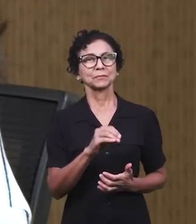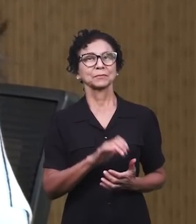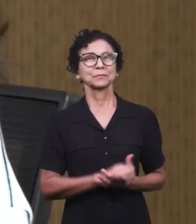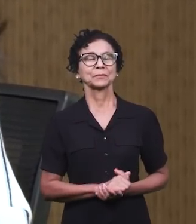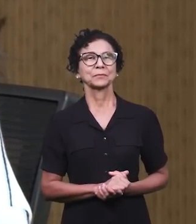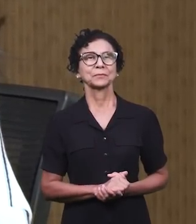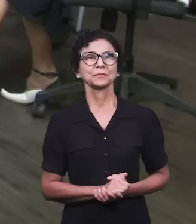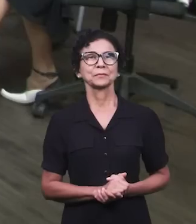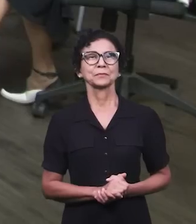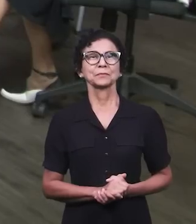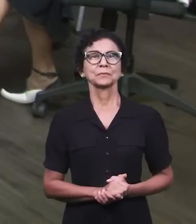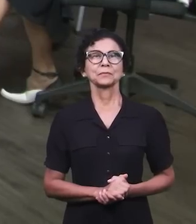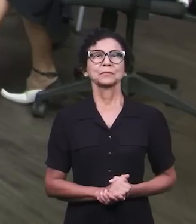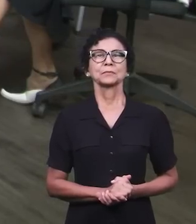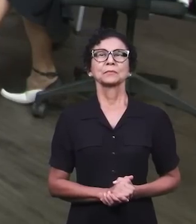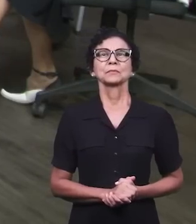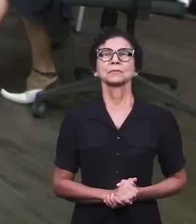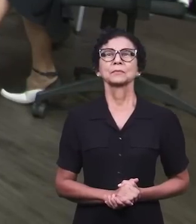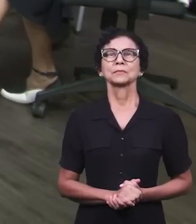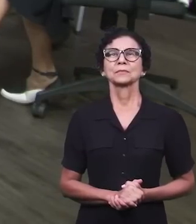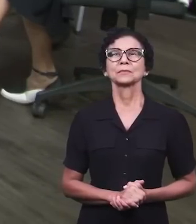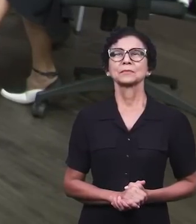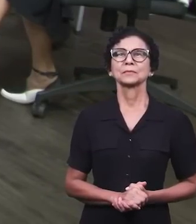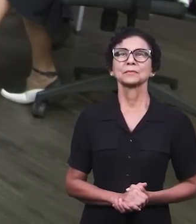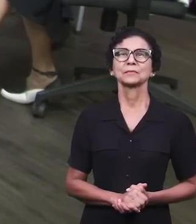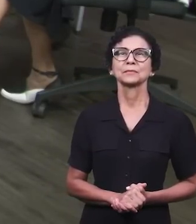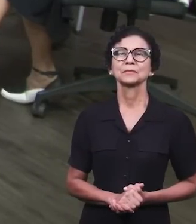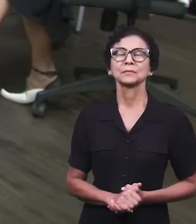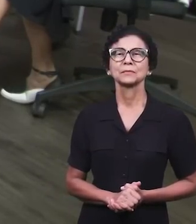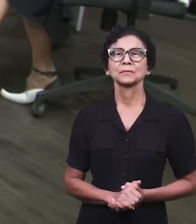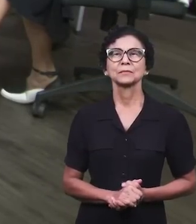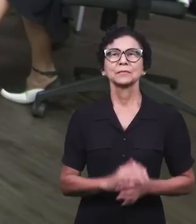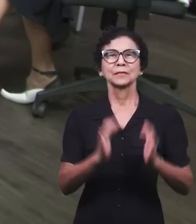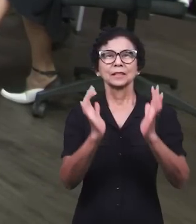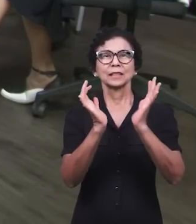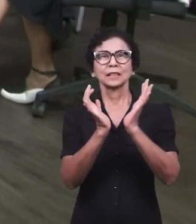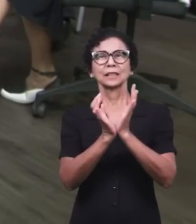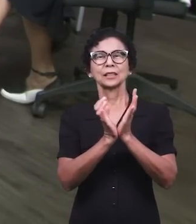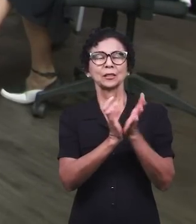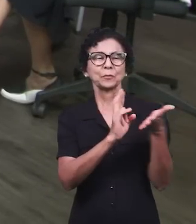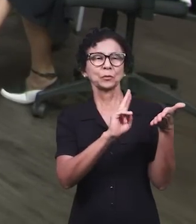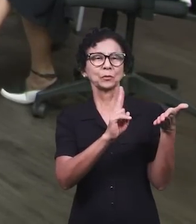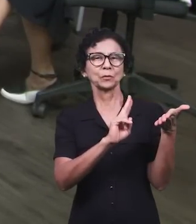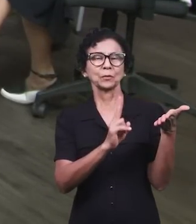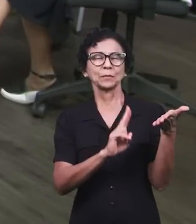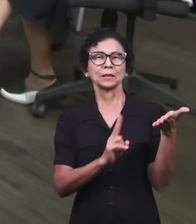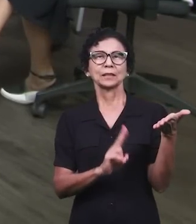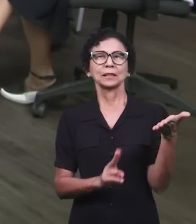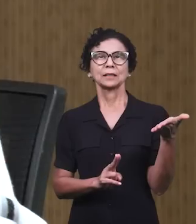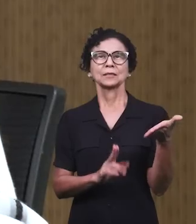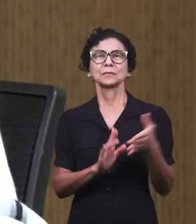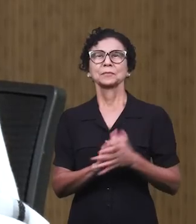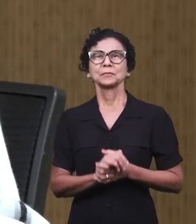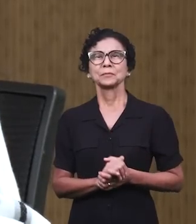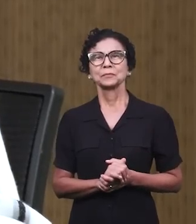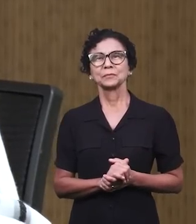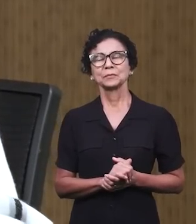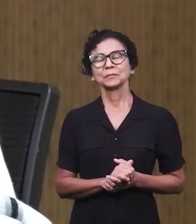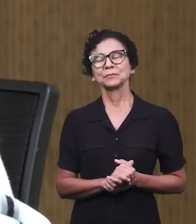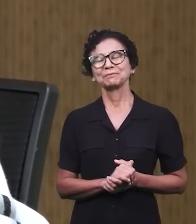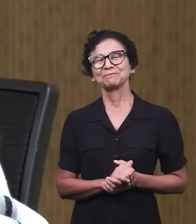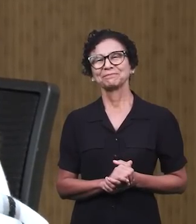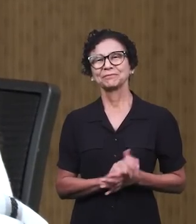com vocês aqui. Fala da equipe, o nome dos membros da equipe de produção. É uma honra, né? Nós falarmos o nome deles aqui. A Karina,